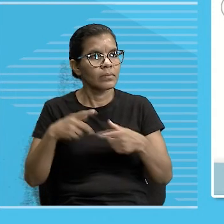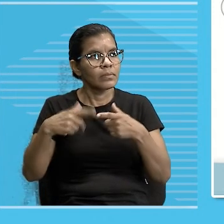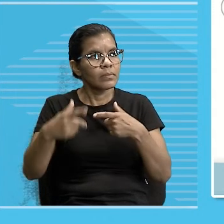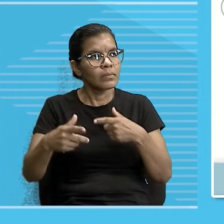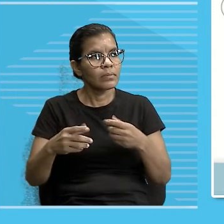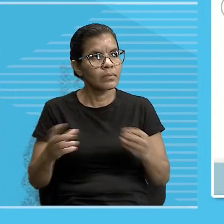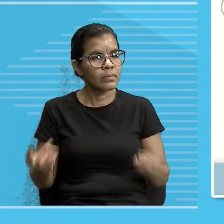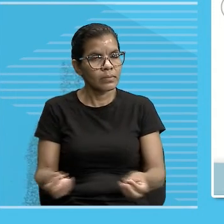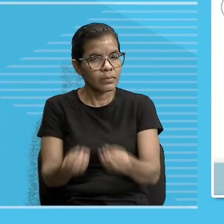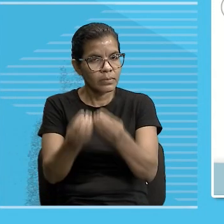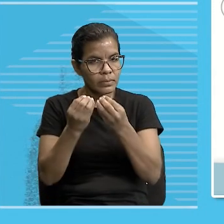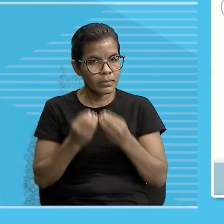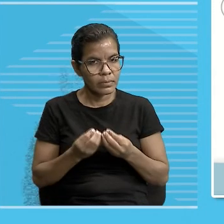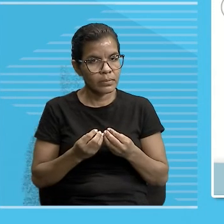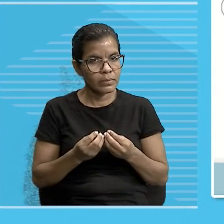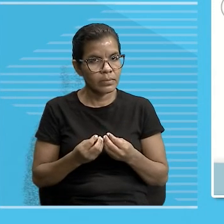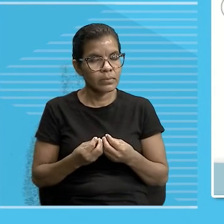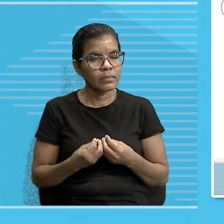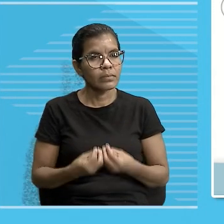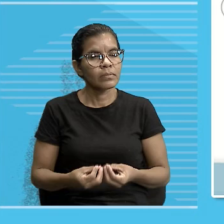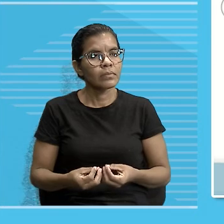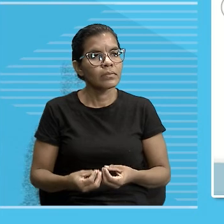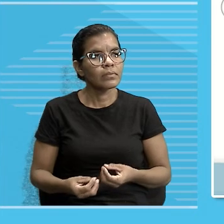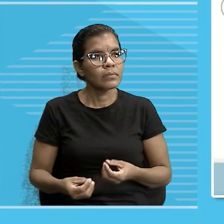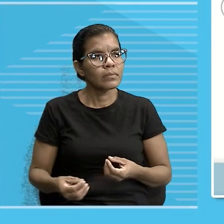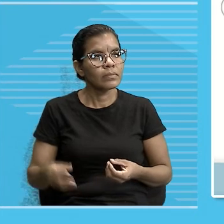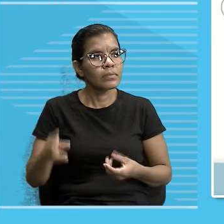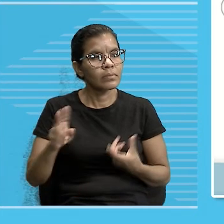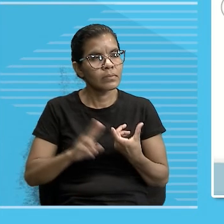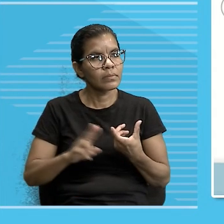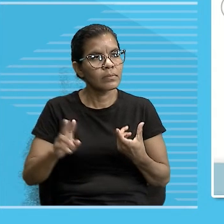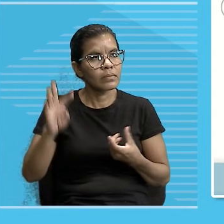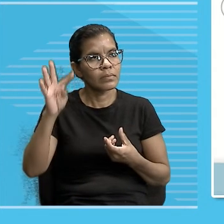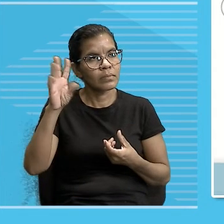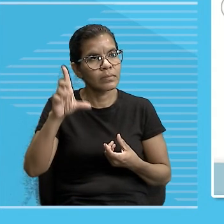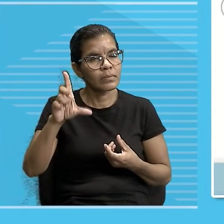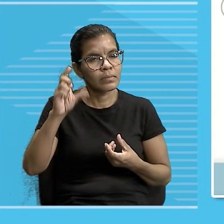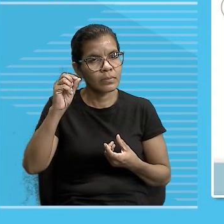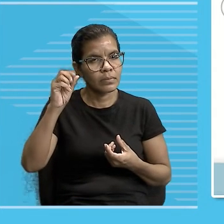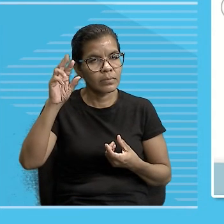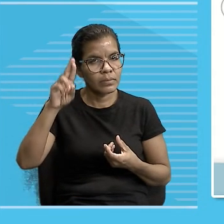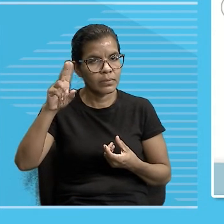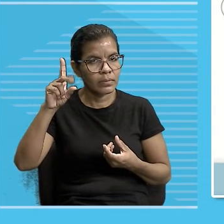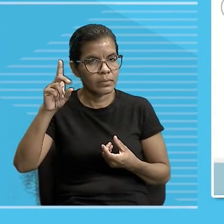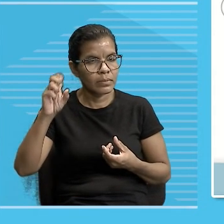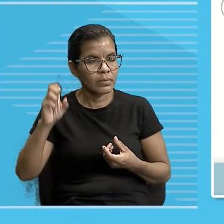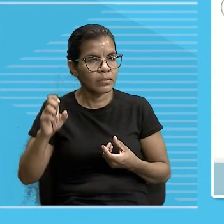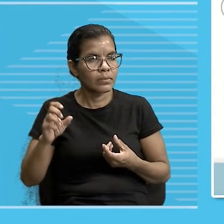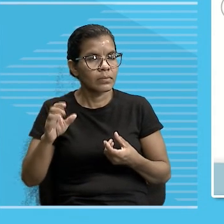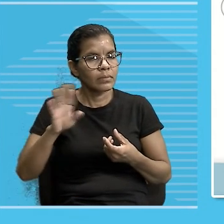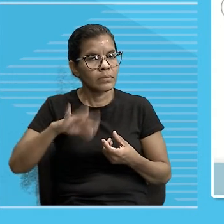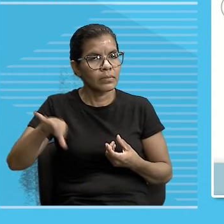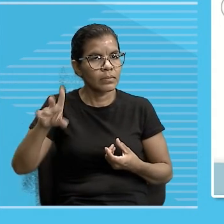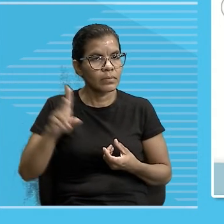Posteriormente, ele ganhou o título de Lorde e passou a ser chamado de Lorde Kelvin.